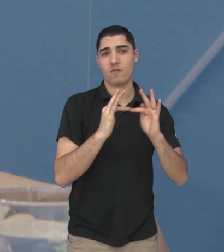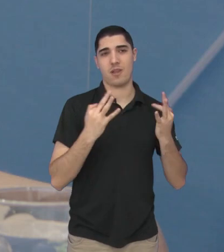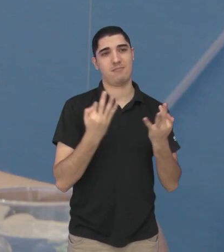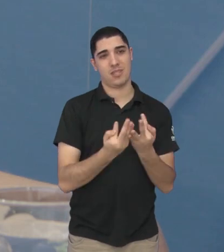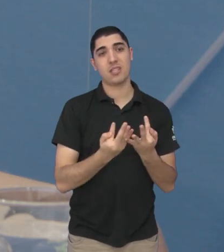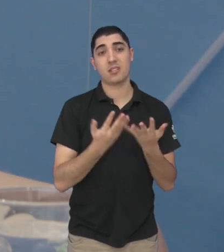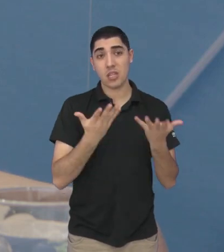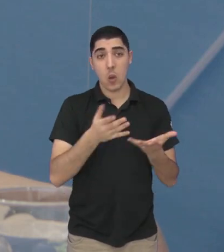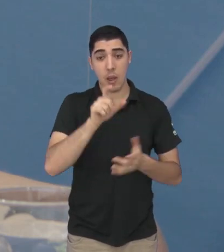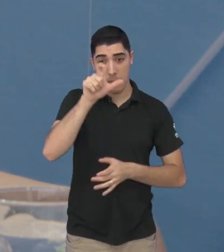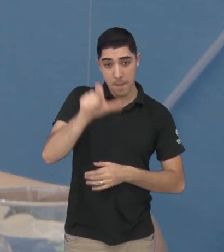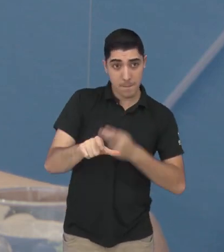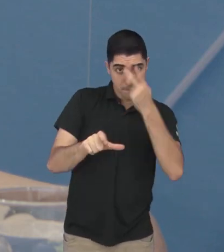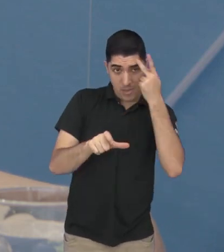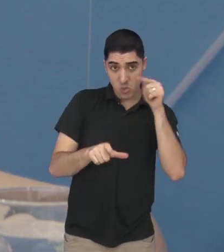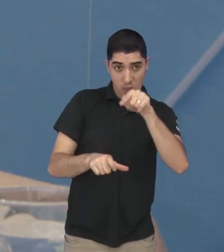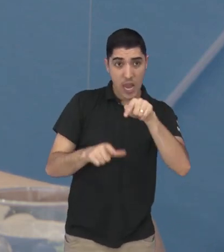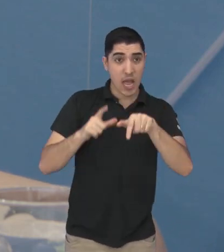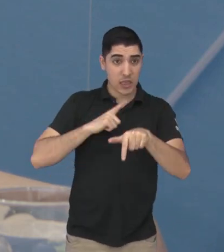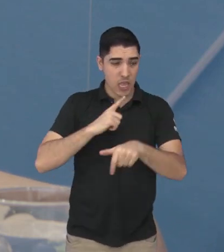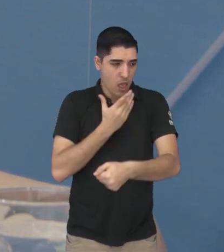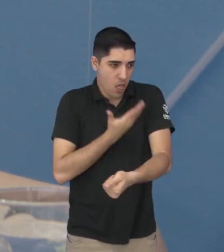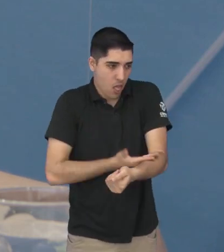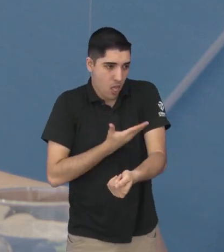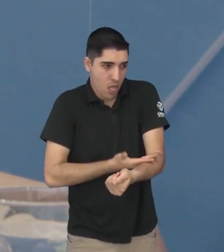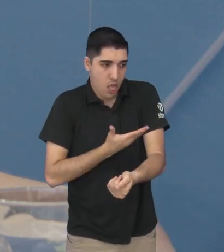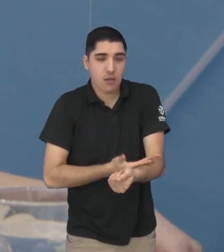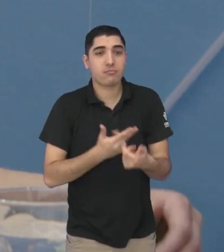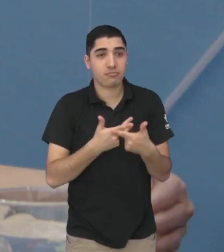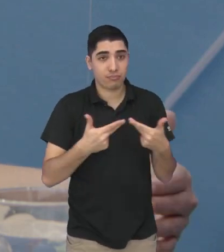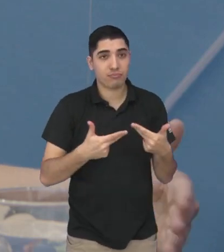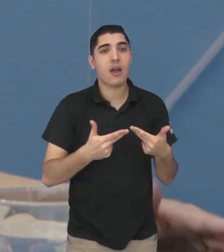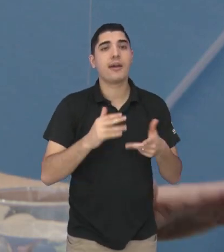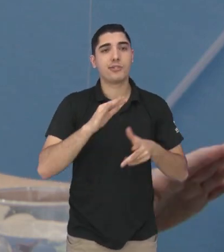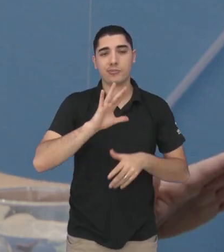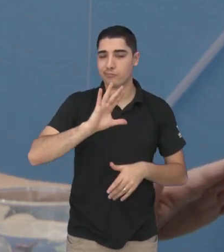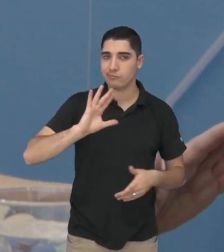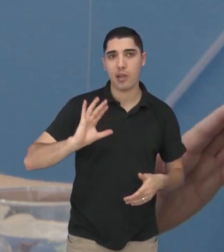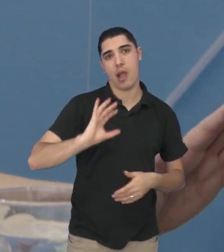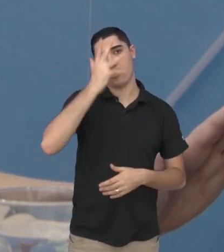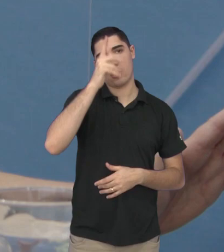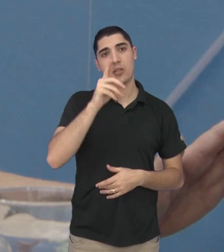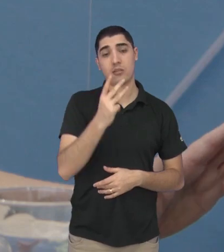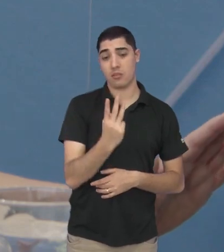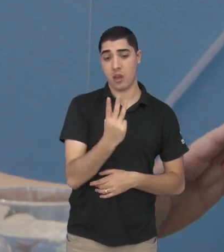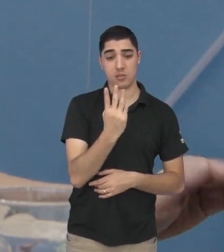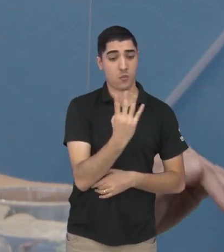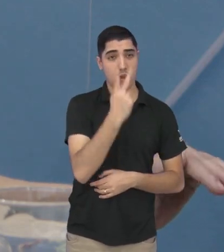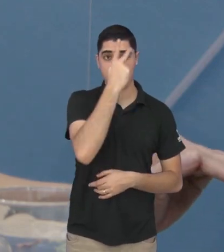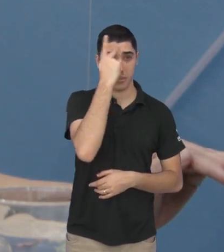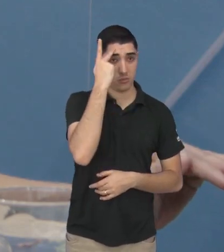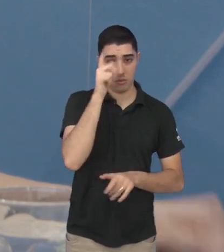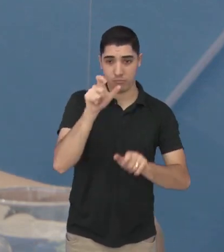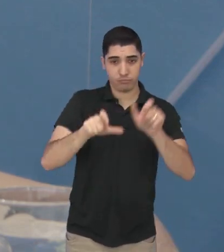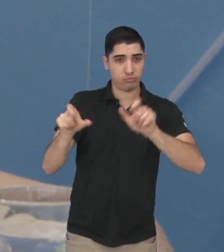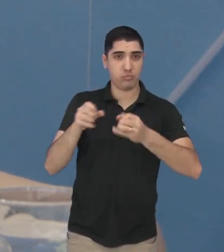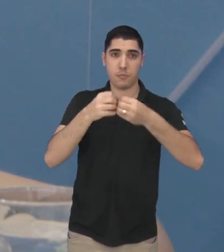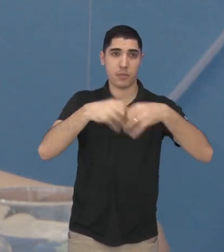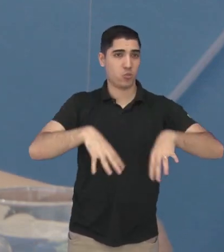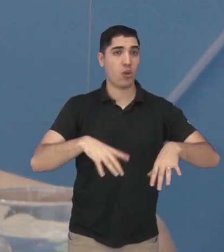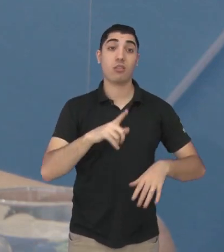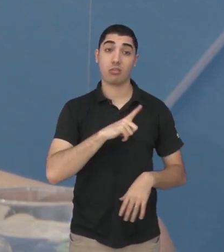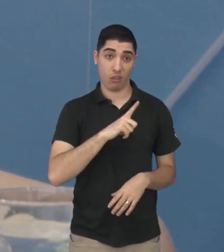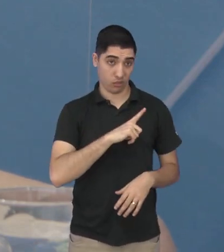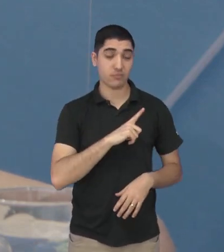um indivíduo que tem uma questão com a dependência, ele já impactou minimamente 3 a 4 pessoas que estão em